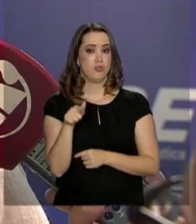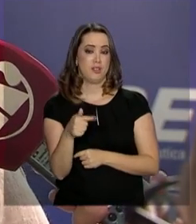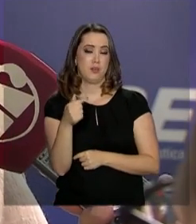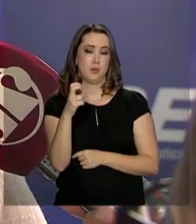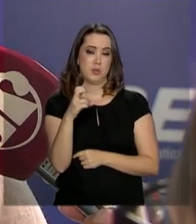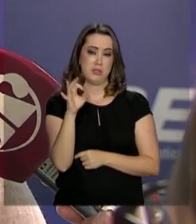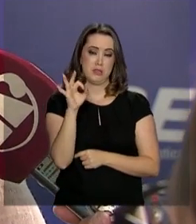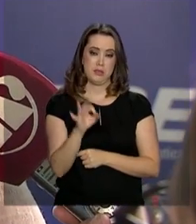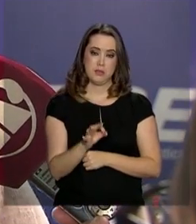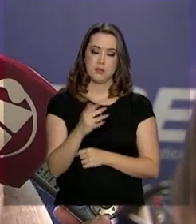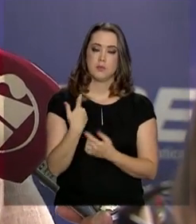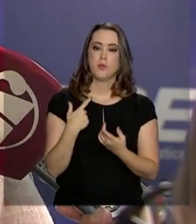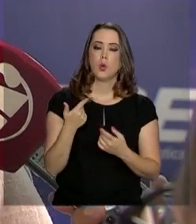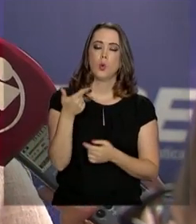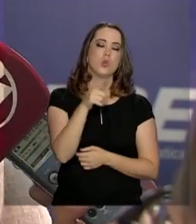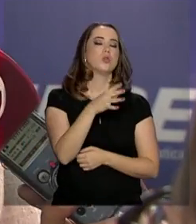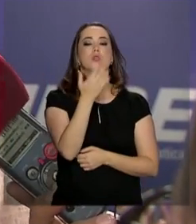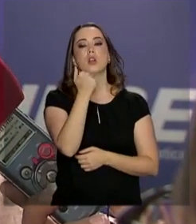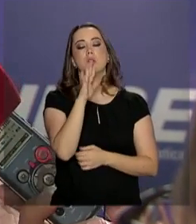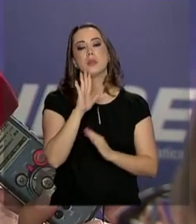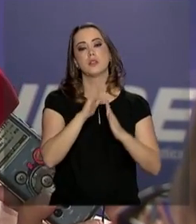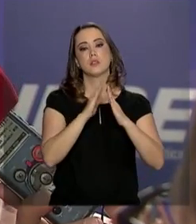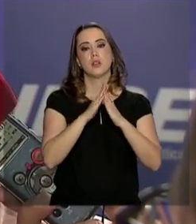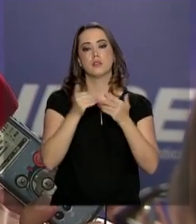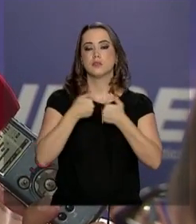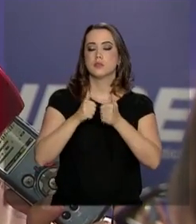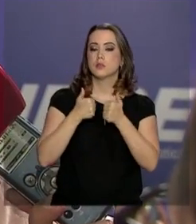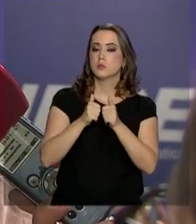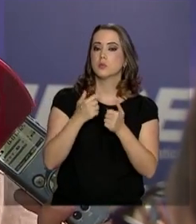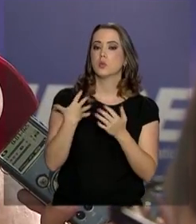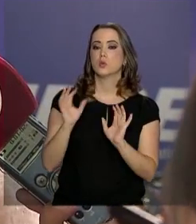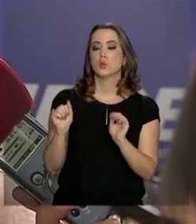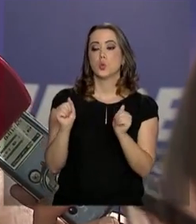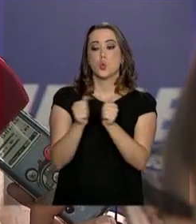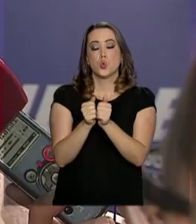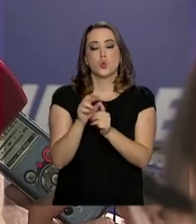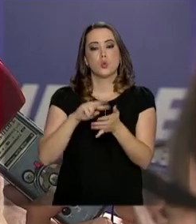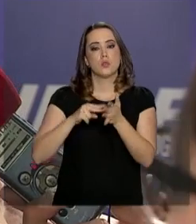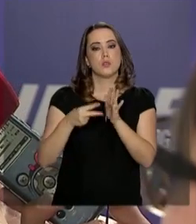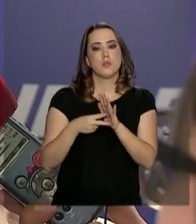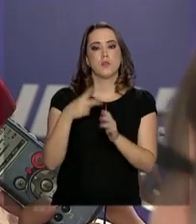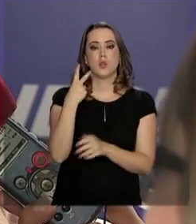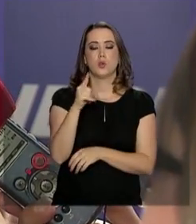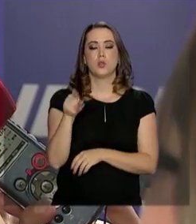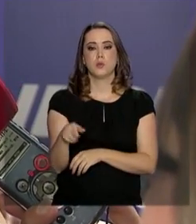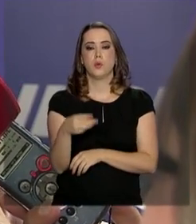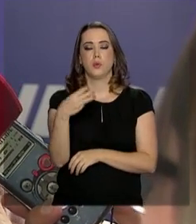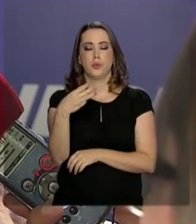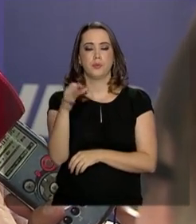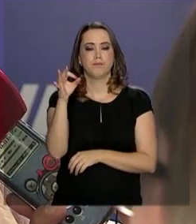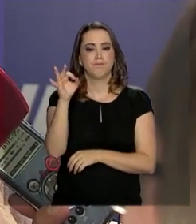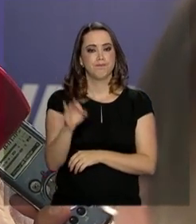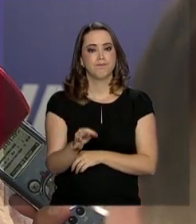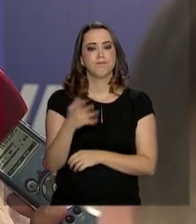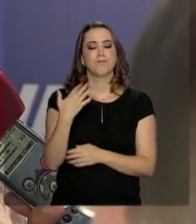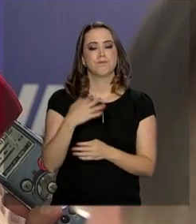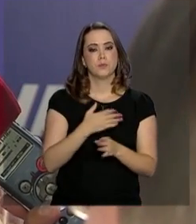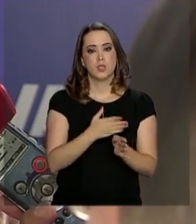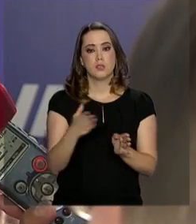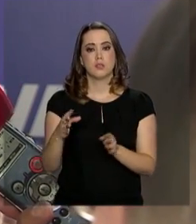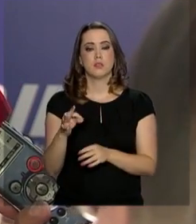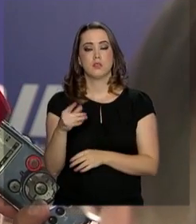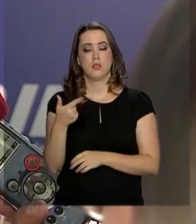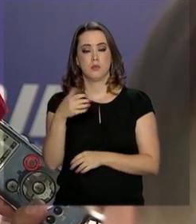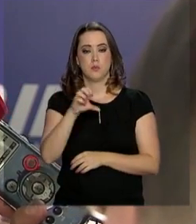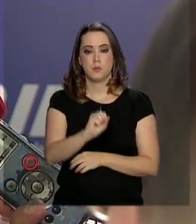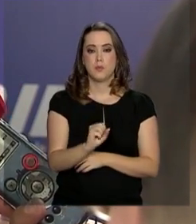Os outros 3 grupos, alimentação, habitação e transportes, juntos responderam por 2/3 dessa taxa de 3,75 do ano de